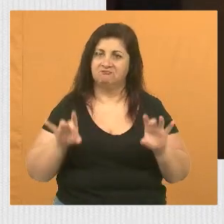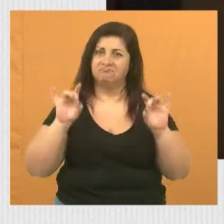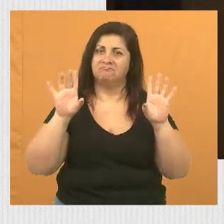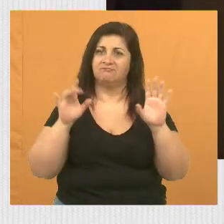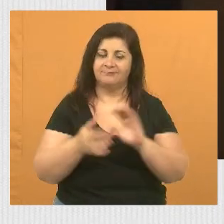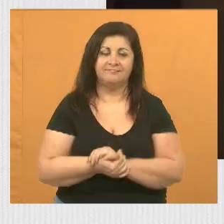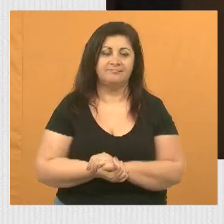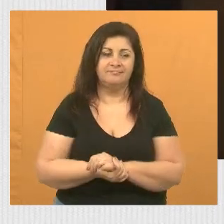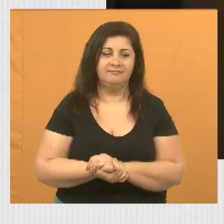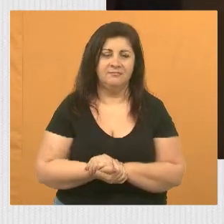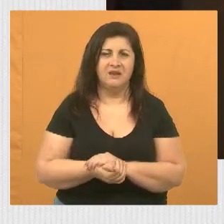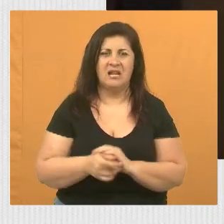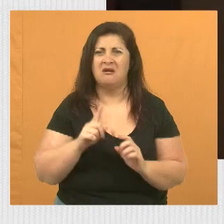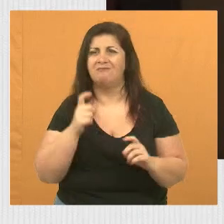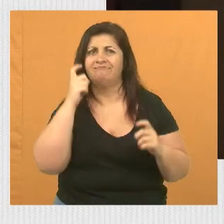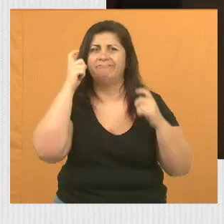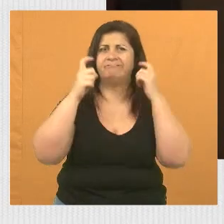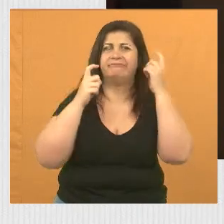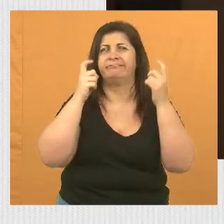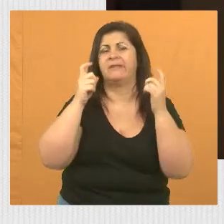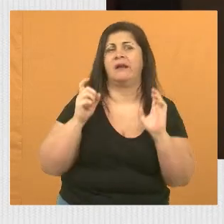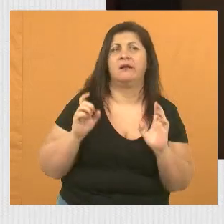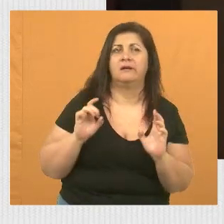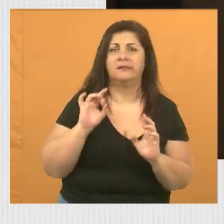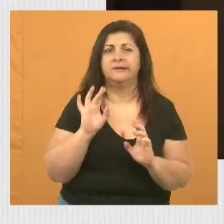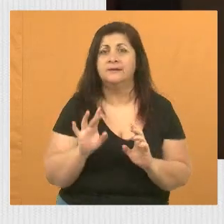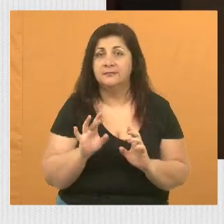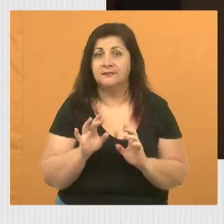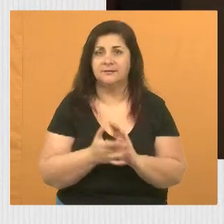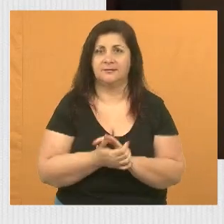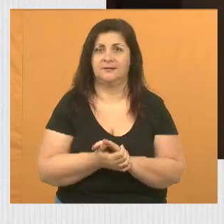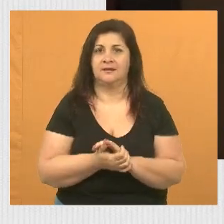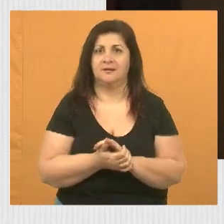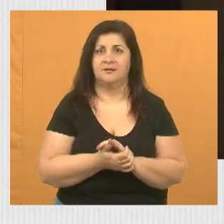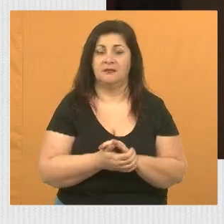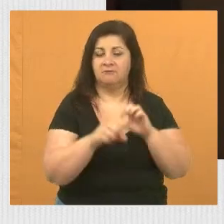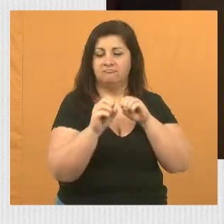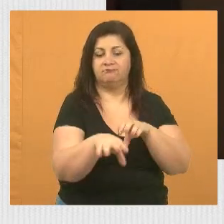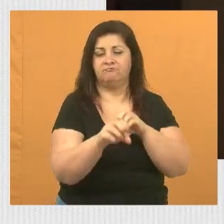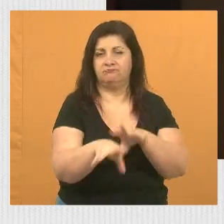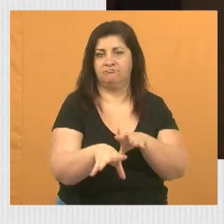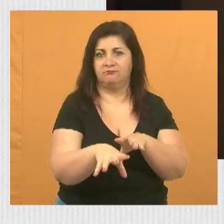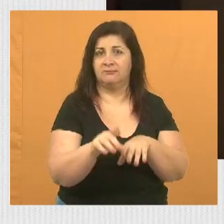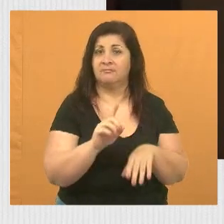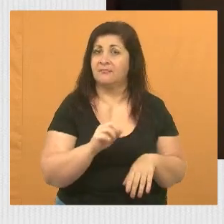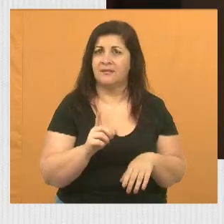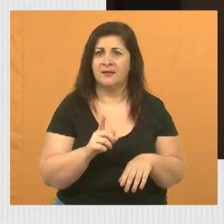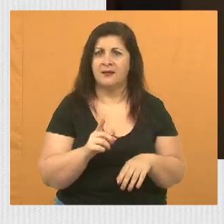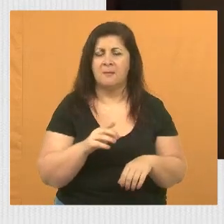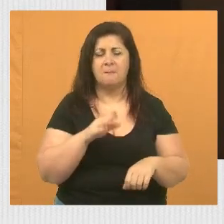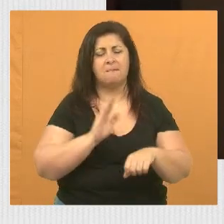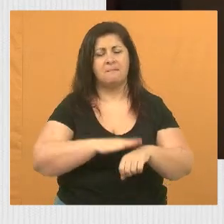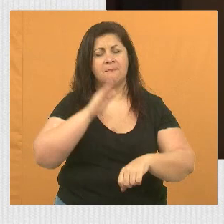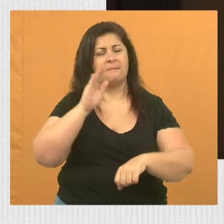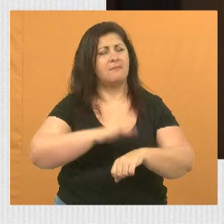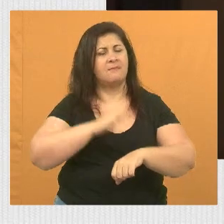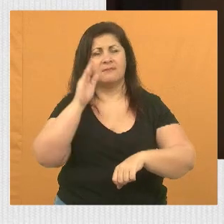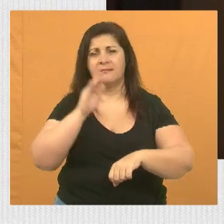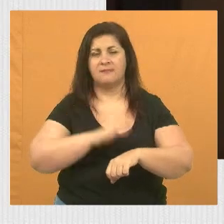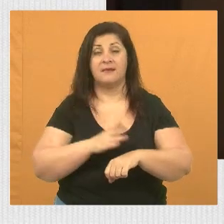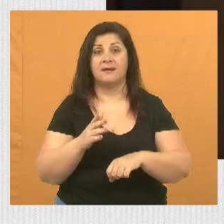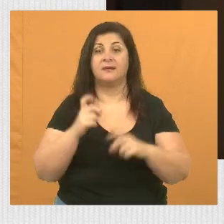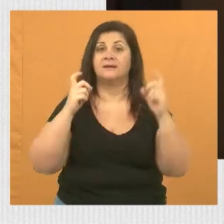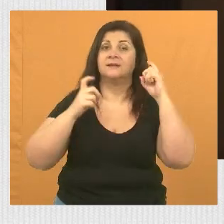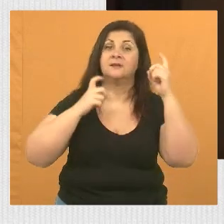Porque a Rosiane ela não se preocupava apenas assim, em passar o conhecimento. Ela era muito mais do que isso. Ela